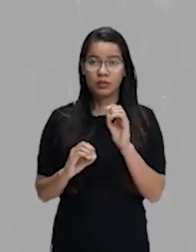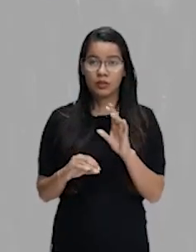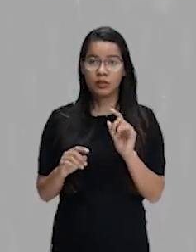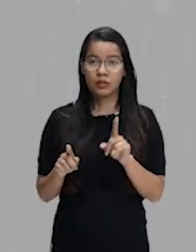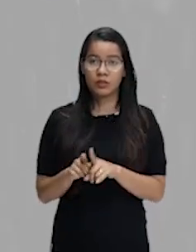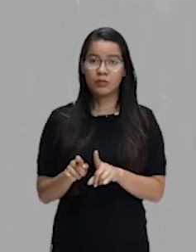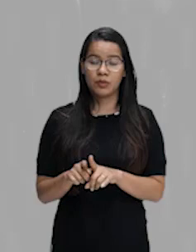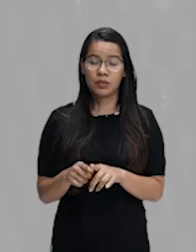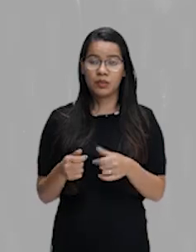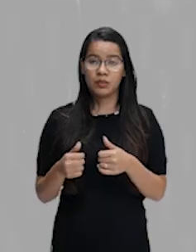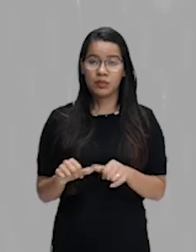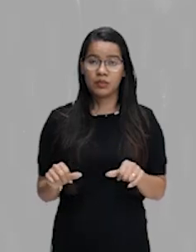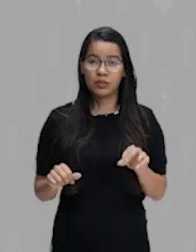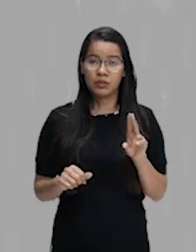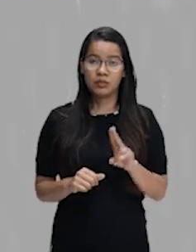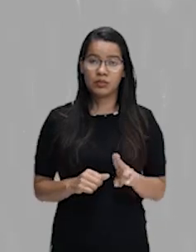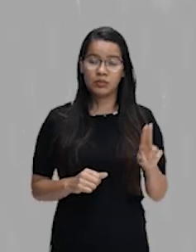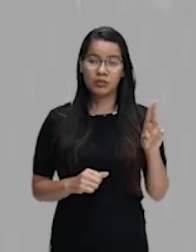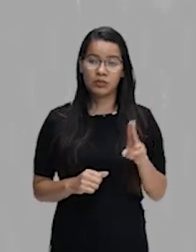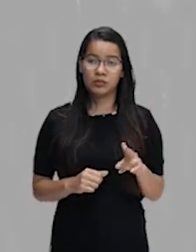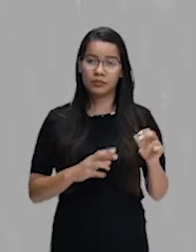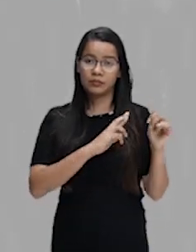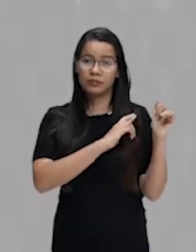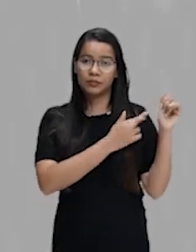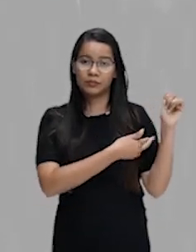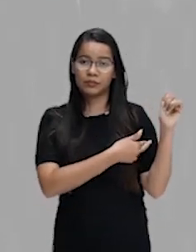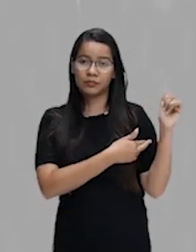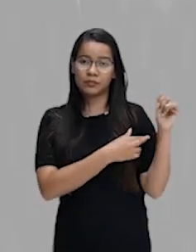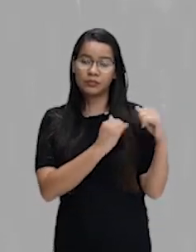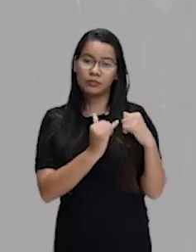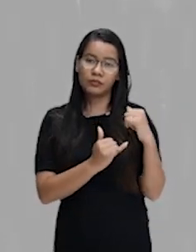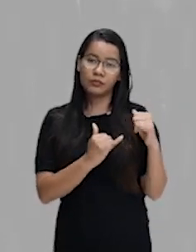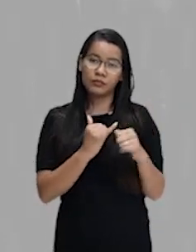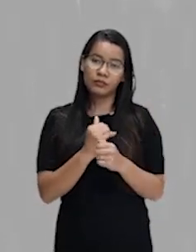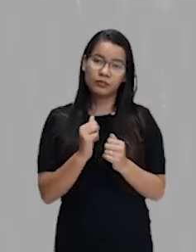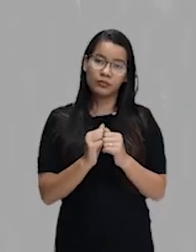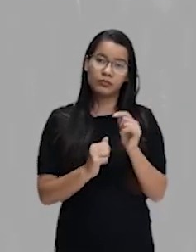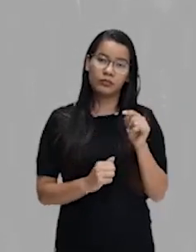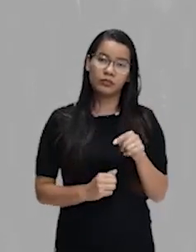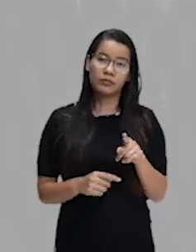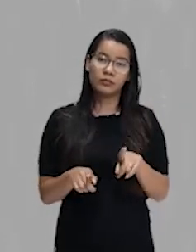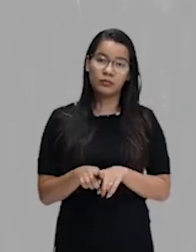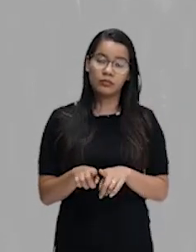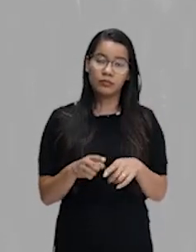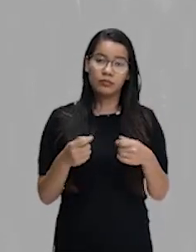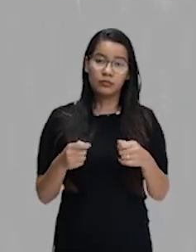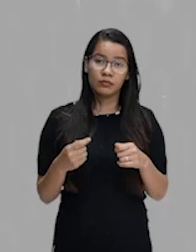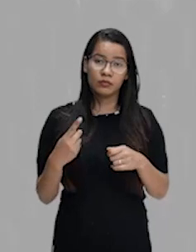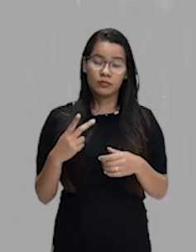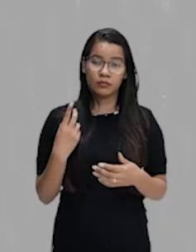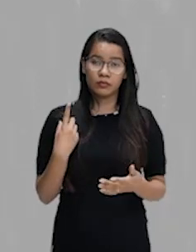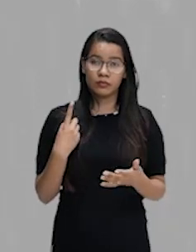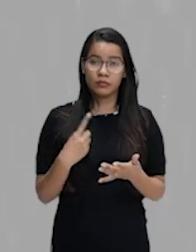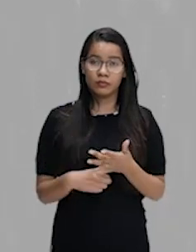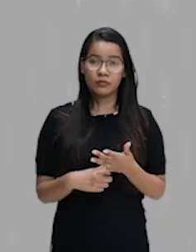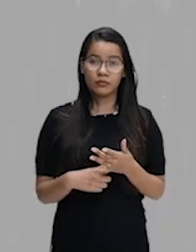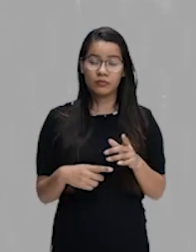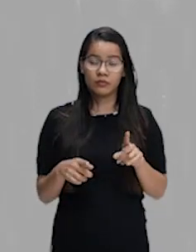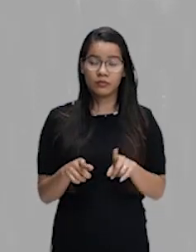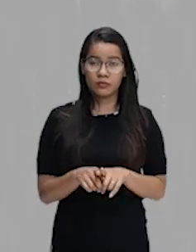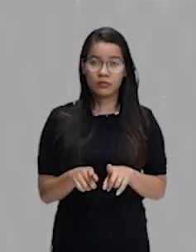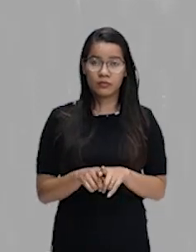está, de repente, utilizando essas ferramentas online com você, ele também precisa do teu comprometimento. Ele